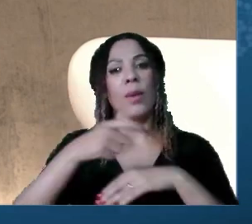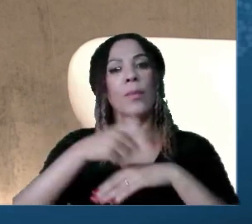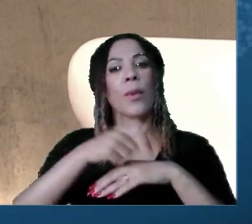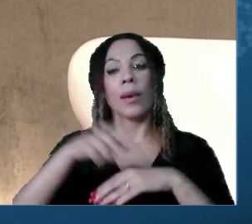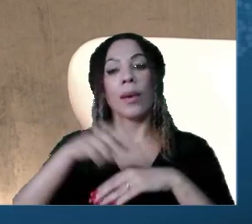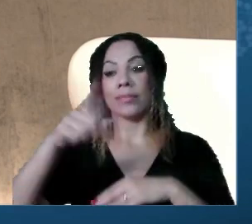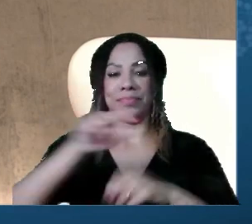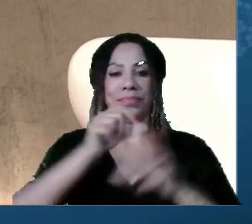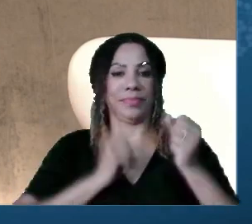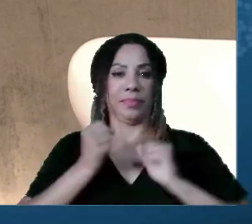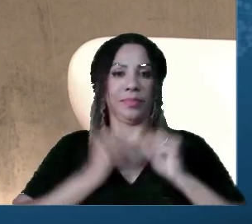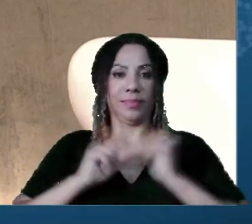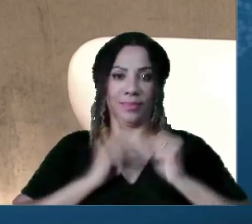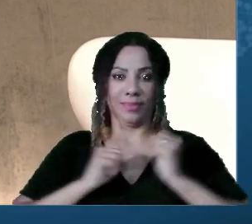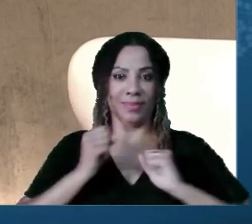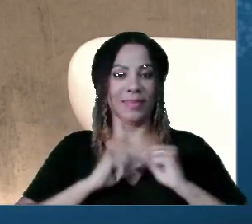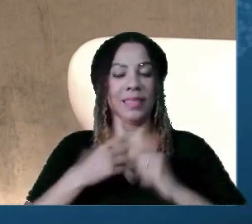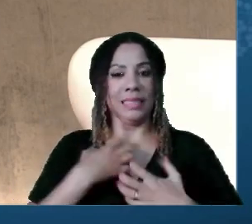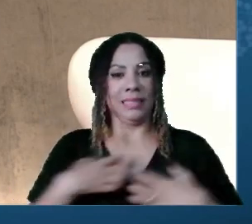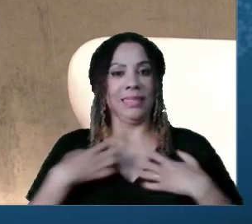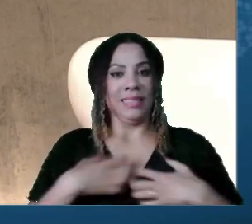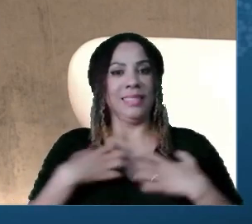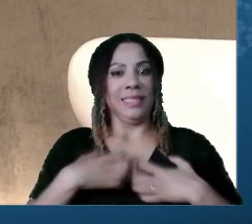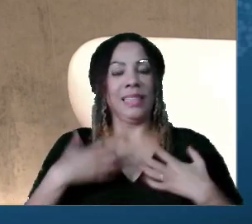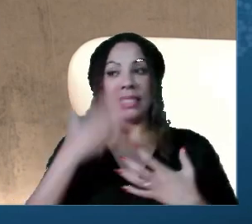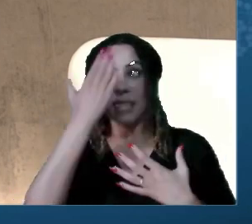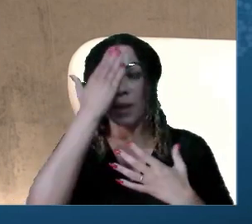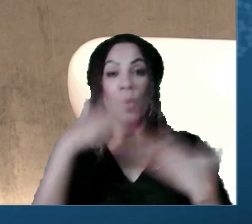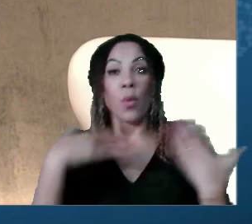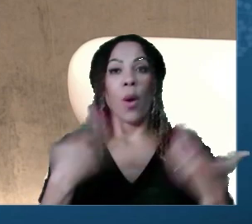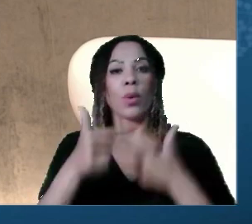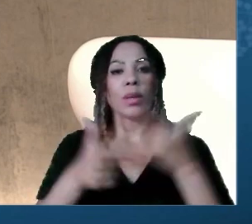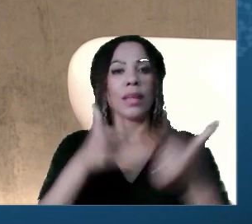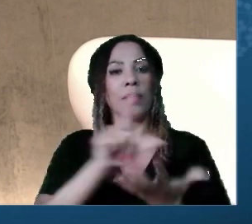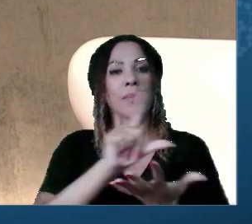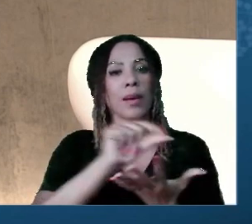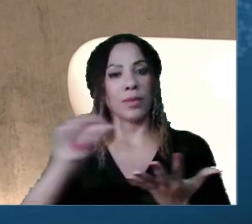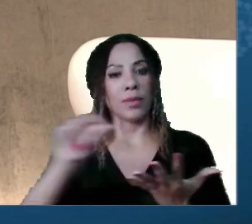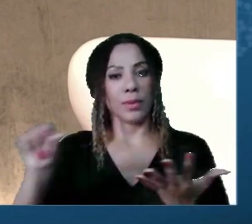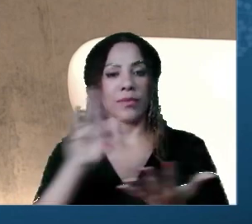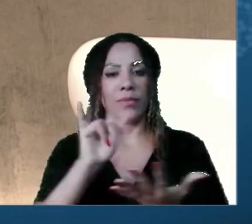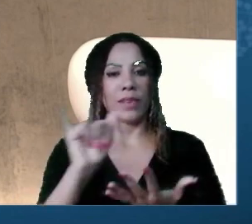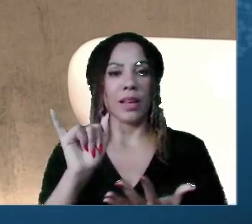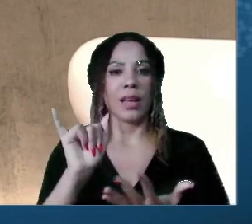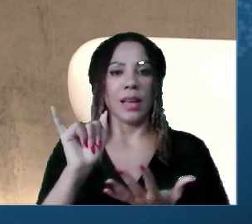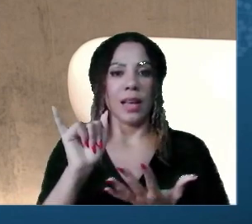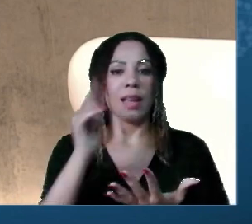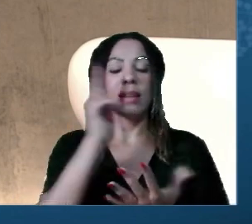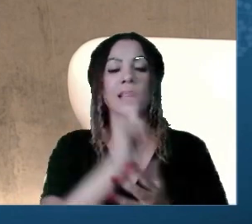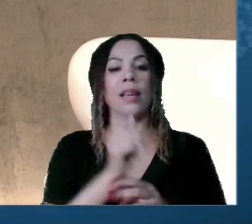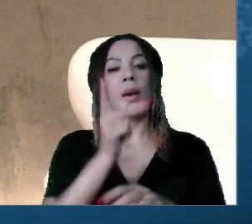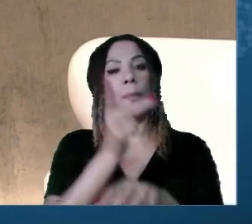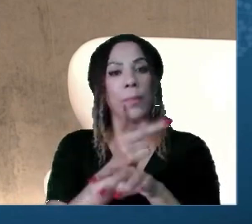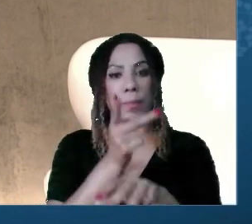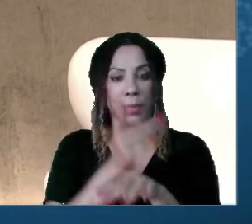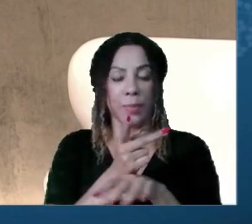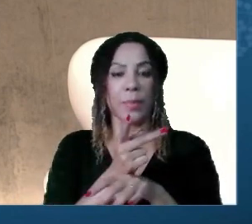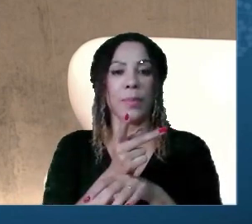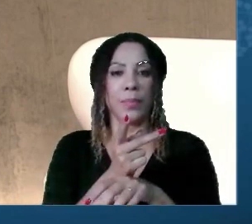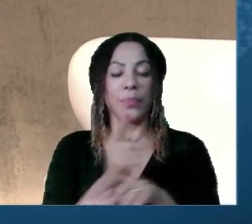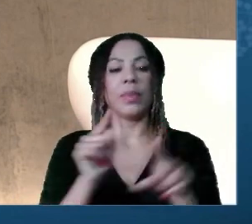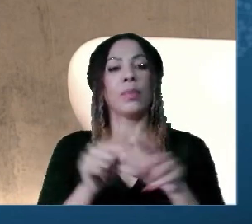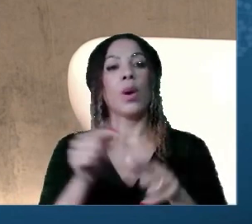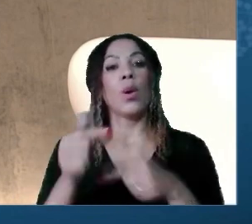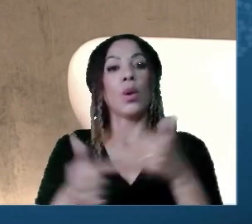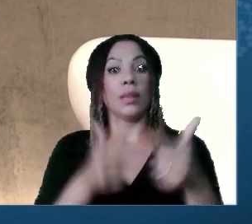há uma apreensão pelos trabalhos que estão sendo premiados e pelo trabalho